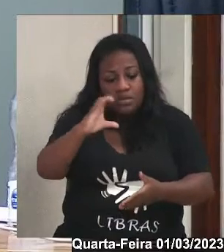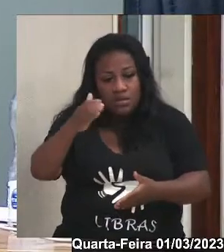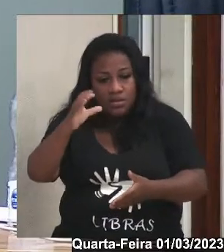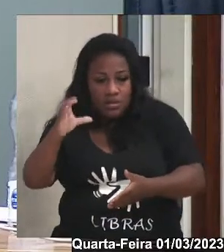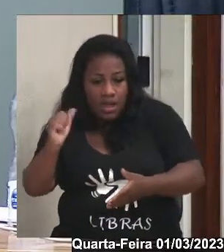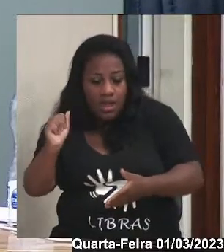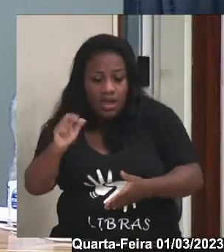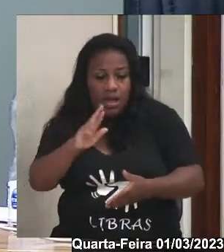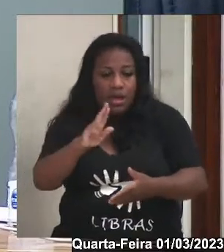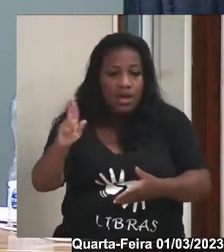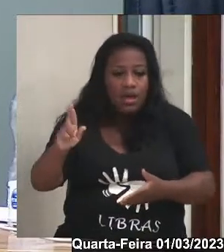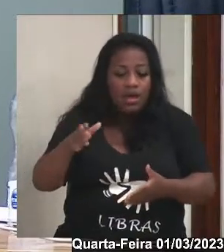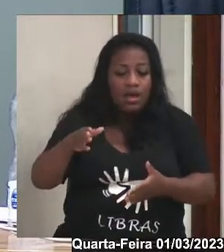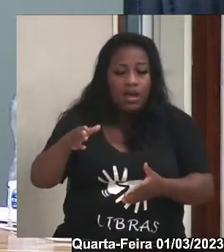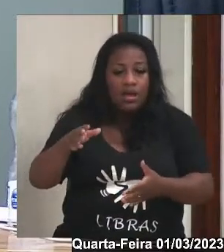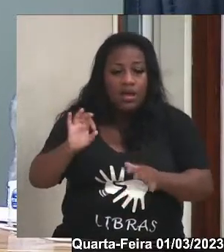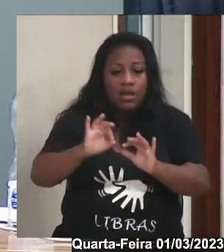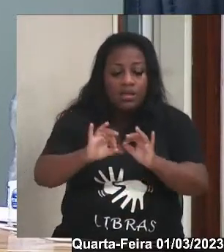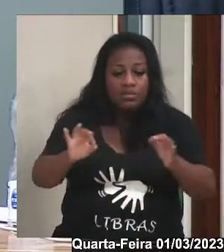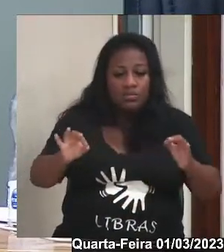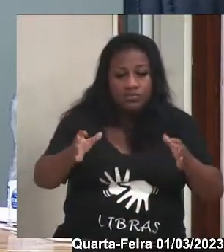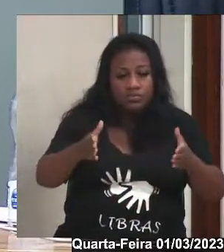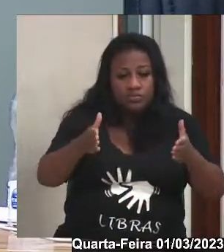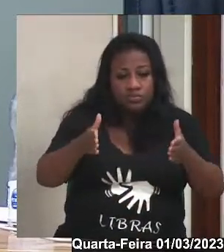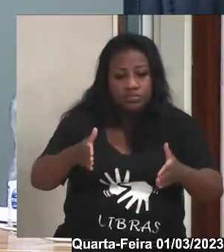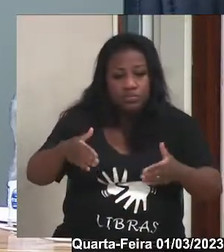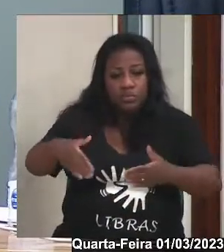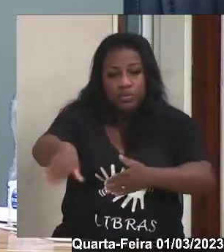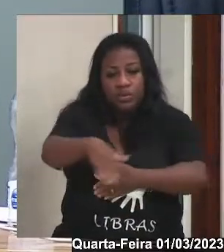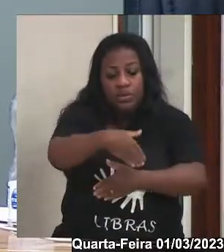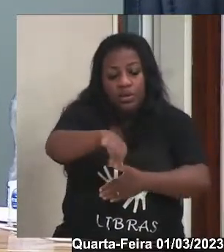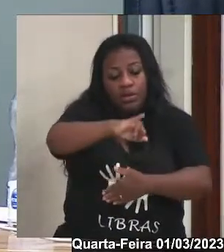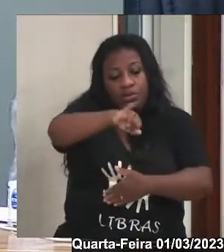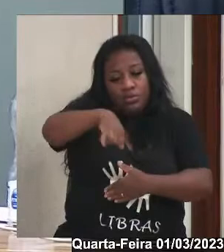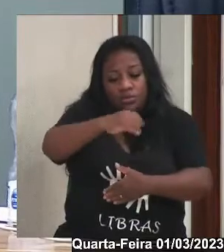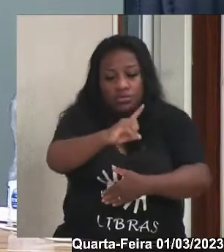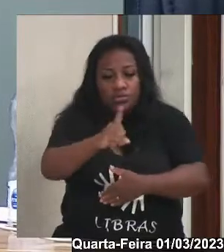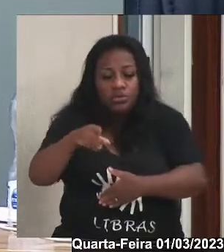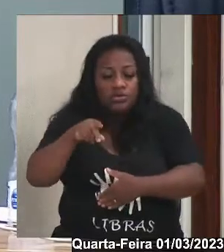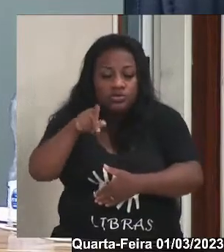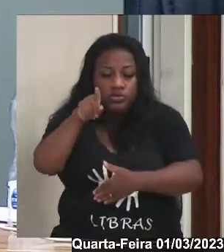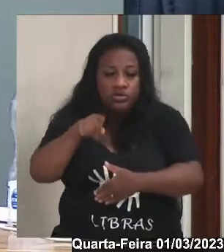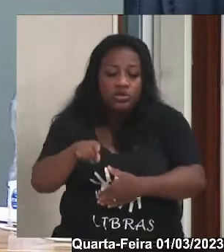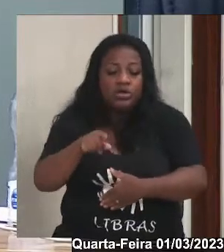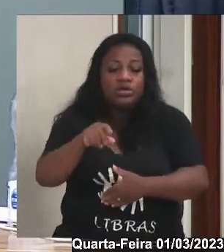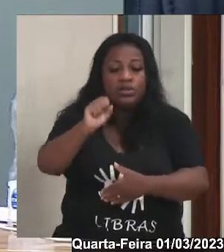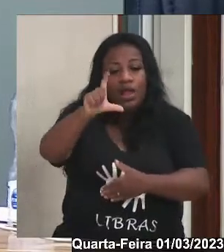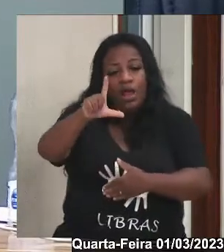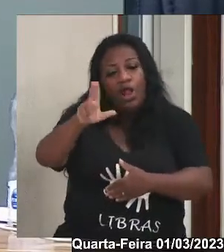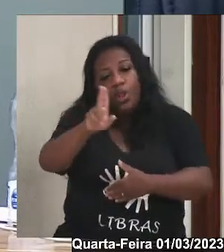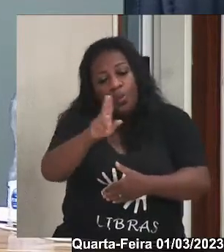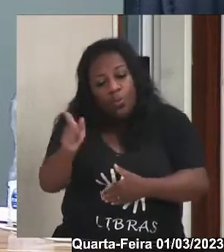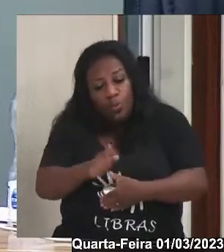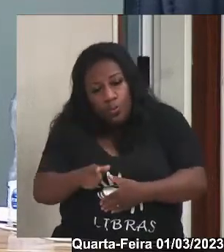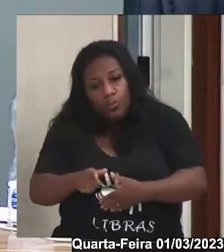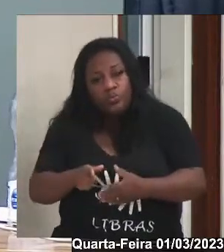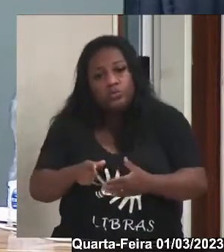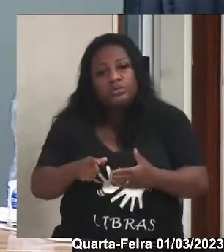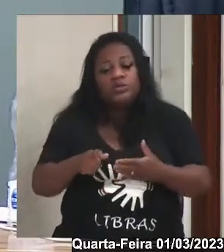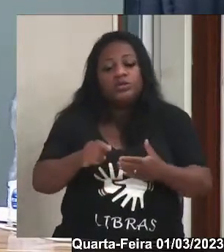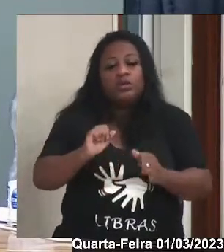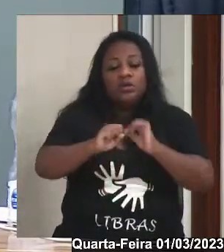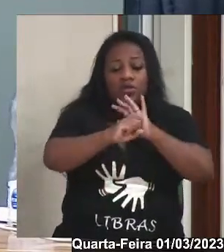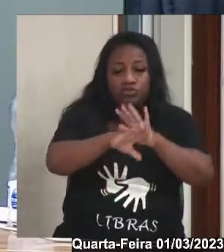das Missões, em toda a sua extensão pertinente ao bairro Jardim da Luz, nesse município. Indicação